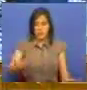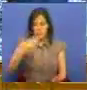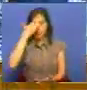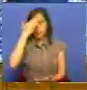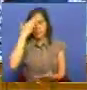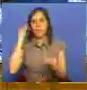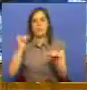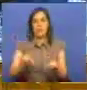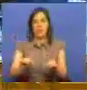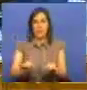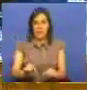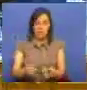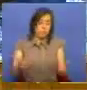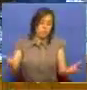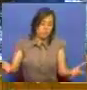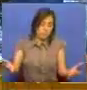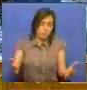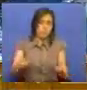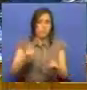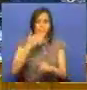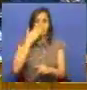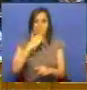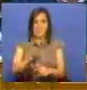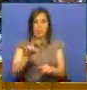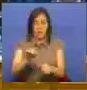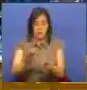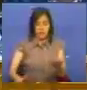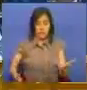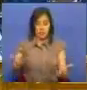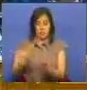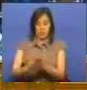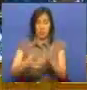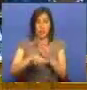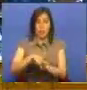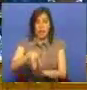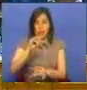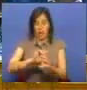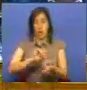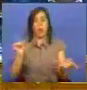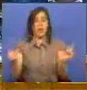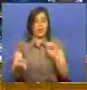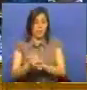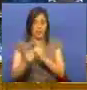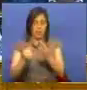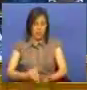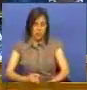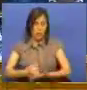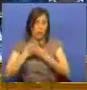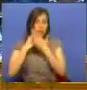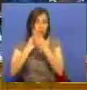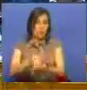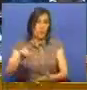prevista aqui. Portanto, parece-me que esta proposta de lei, ao invés de contribuir